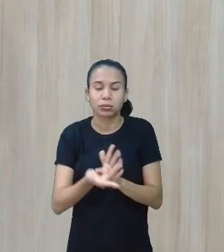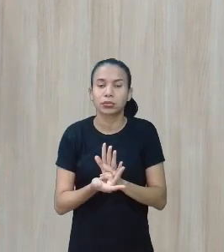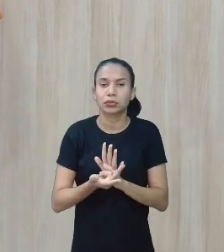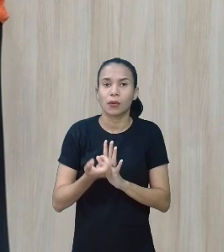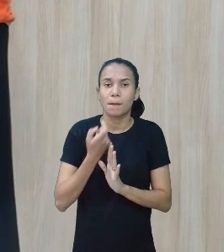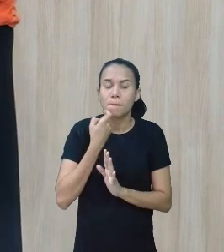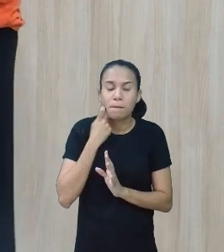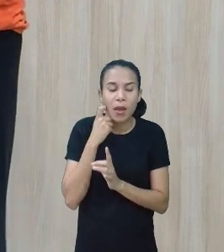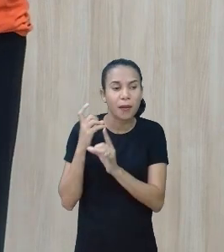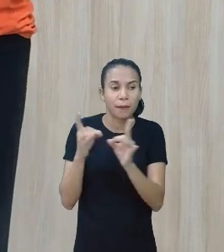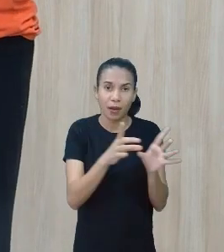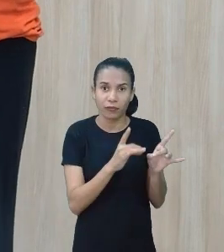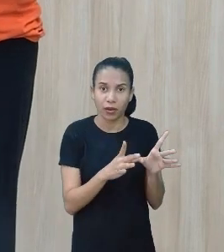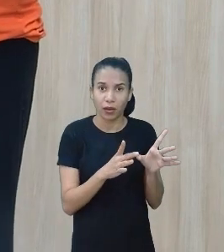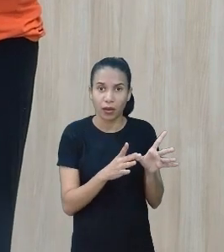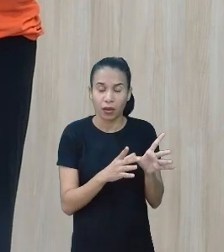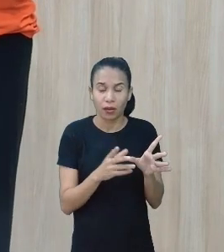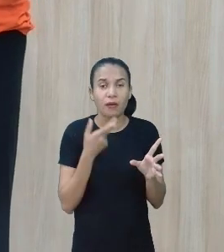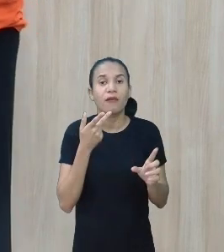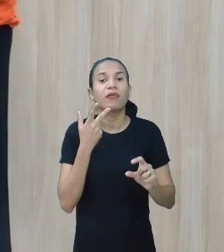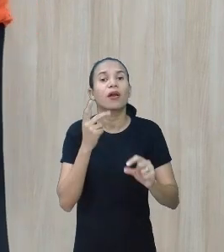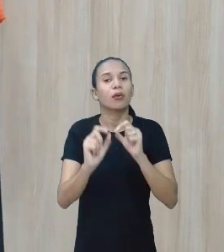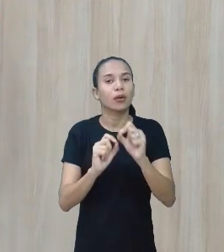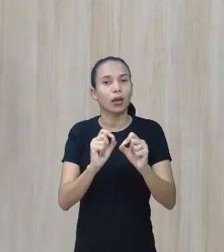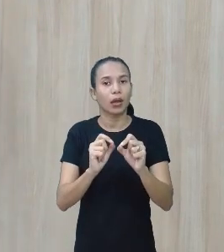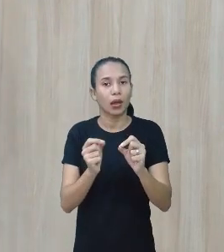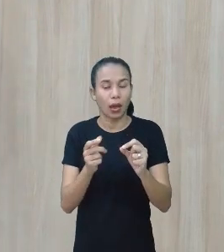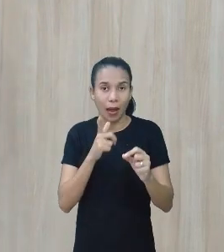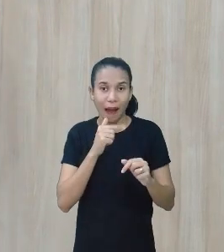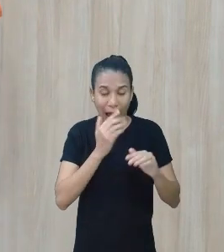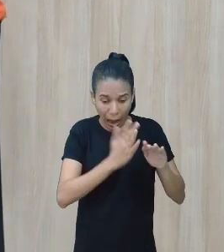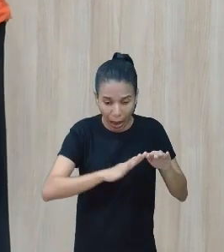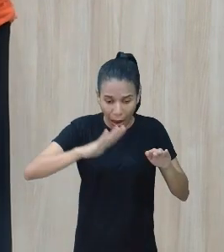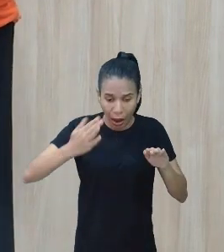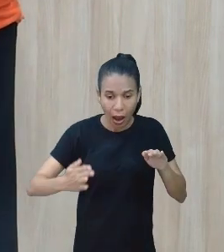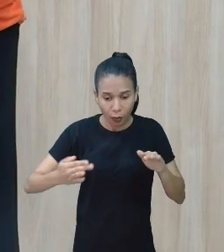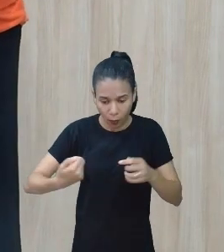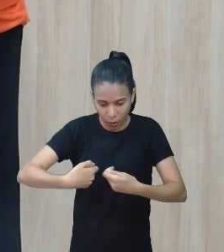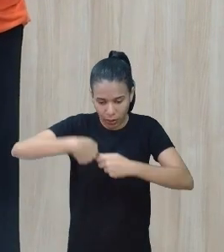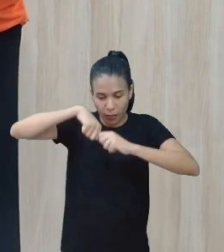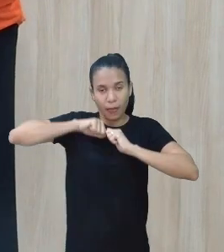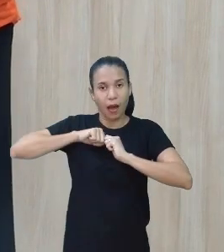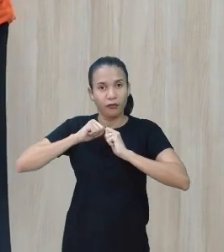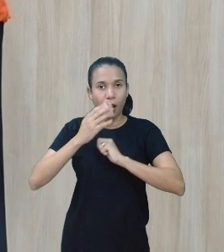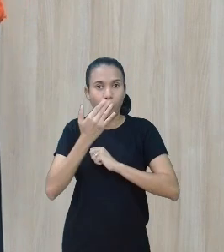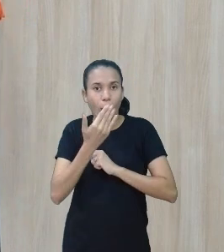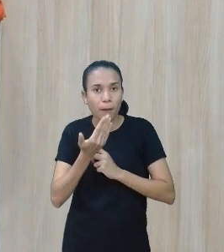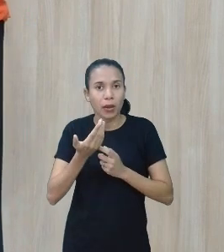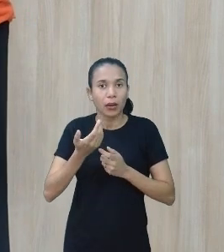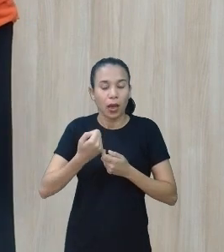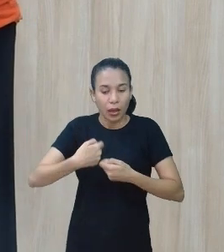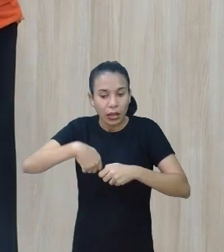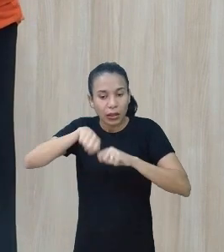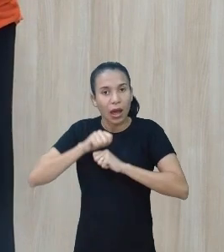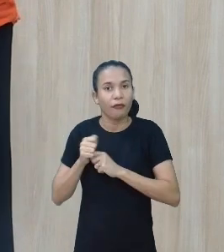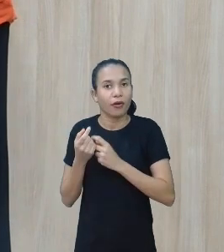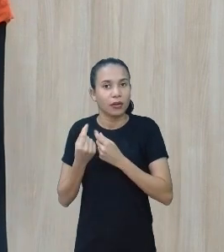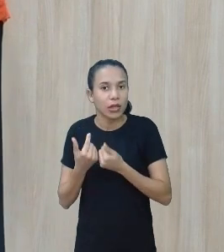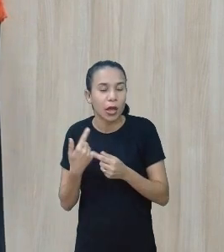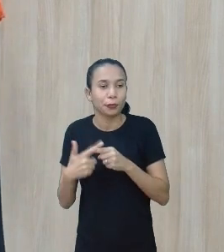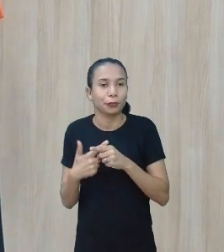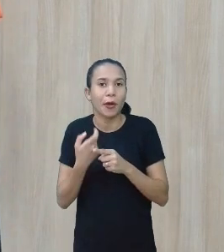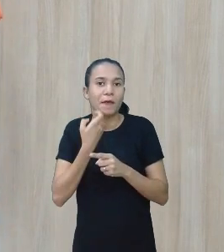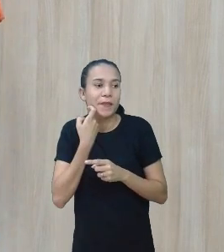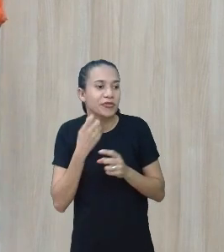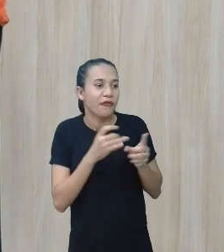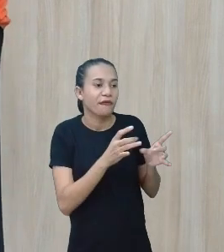ele termina dizendo que esse mesmo mar que lhe deu o pão em vida, ou seja, que trouxe o sustento para